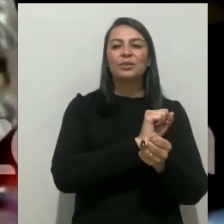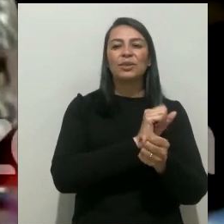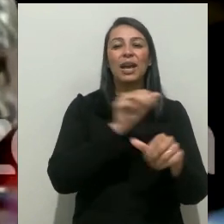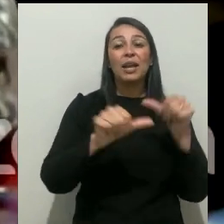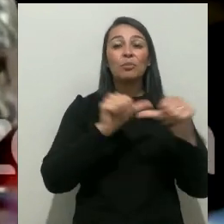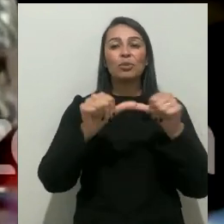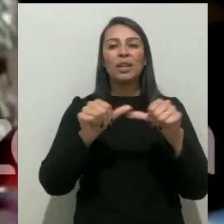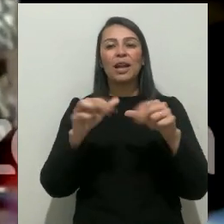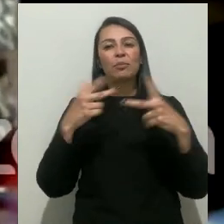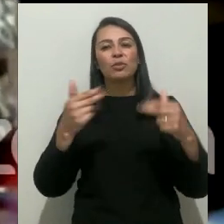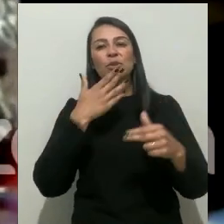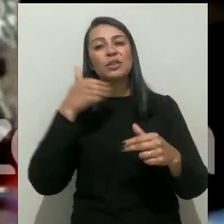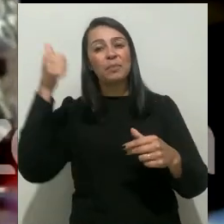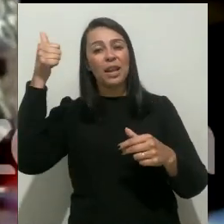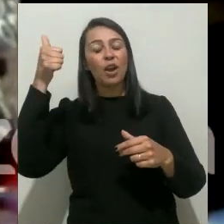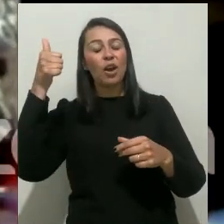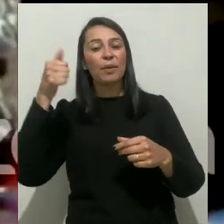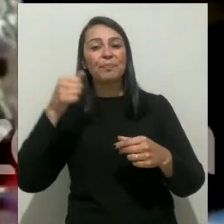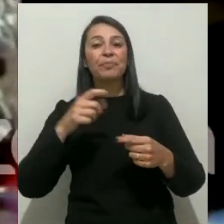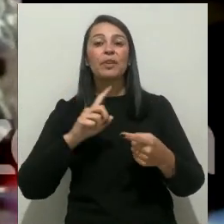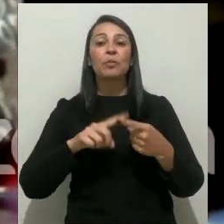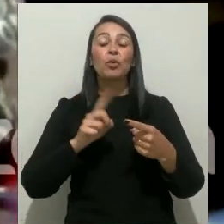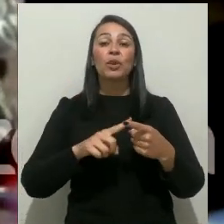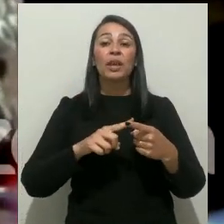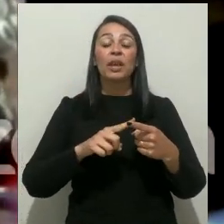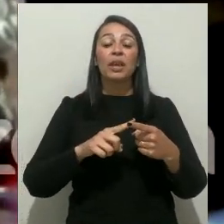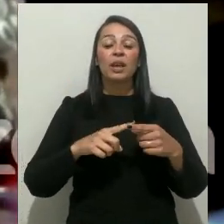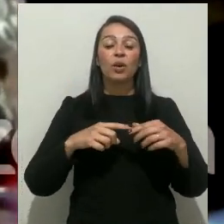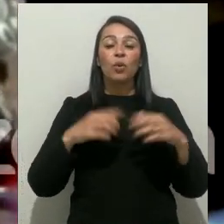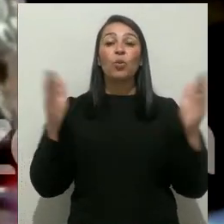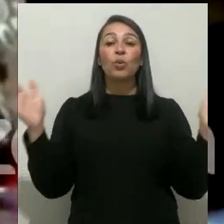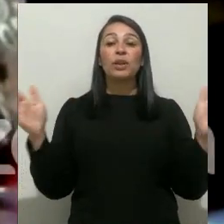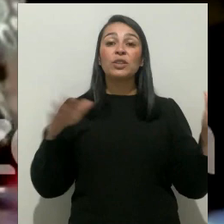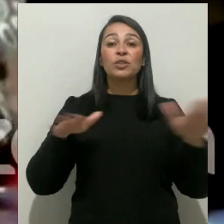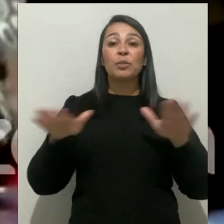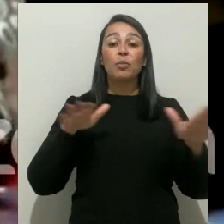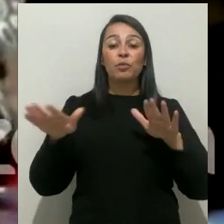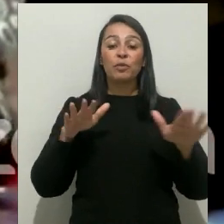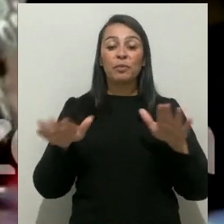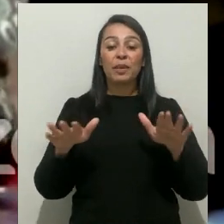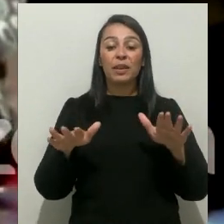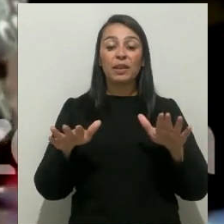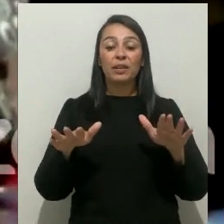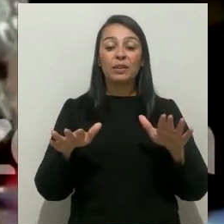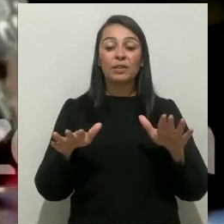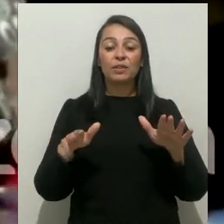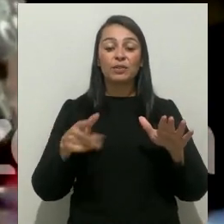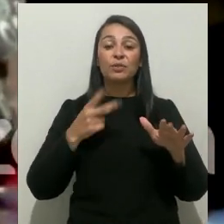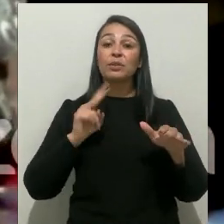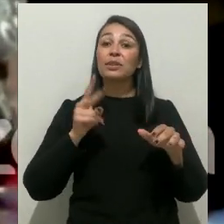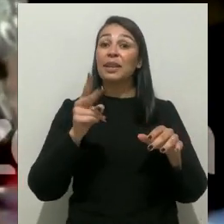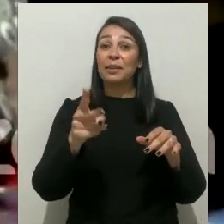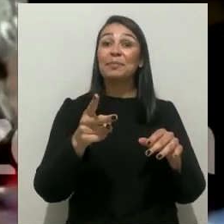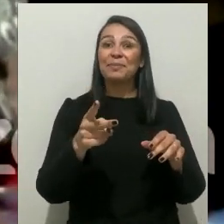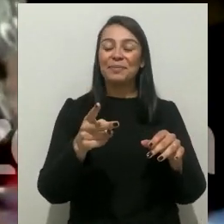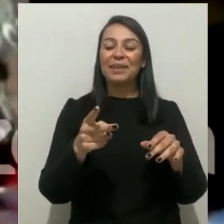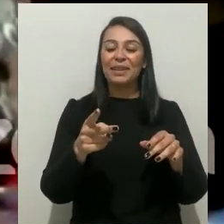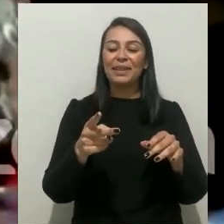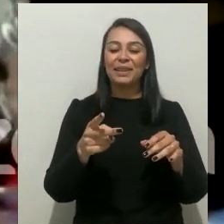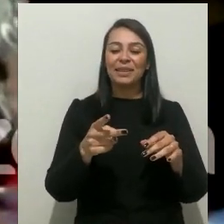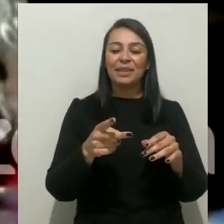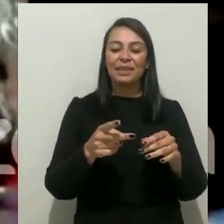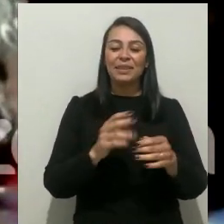isso. Você falou que o Cristo ele está em movimento, mas ele está no movimento naquela permanência, que é interessante isso,